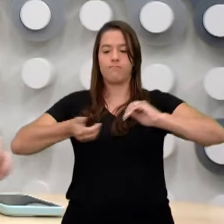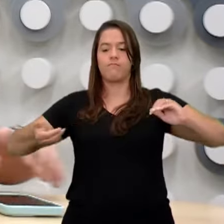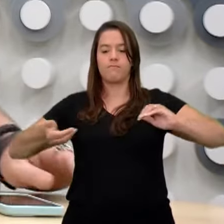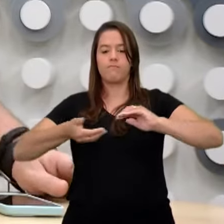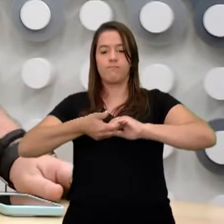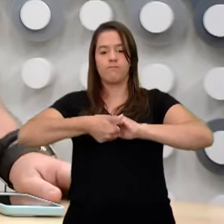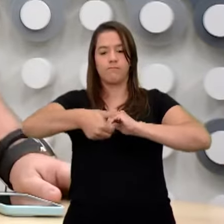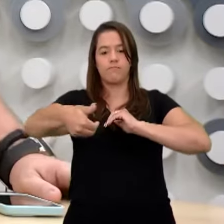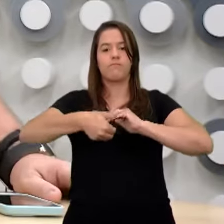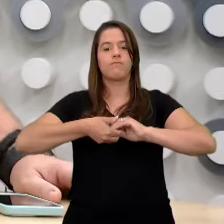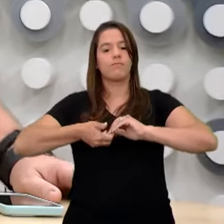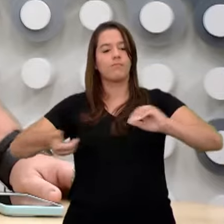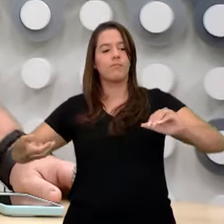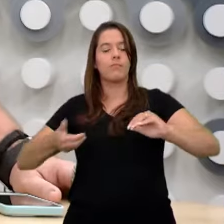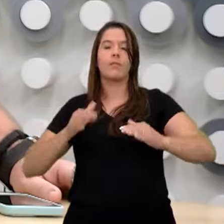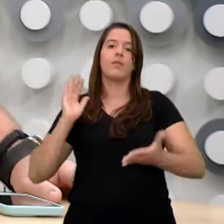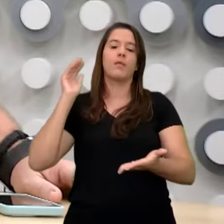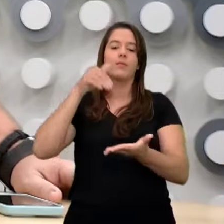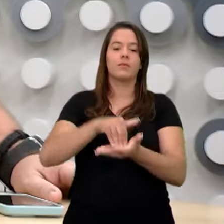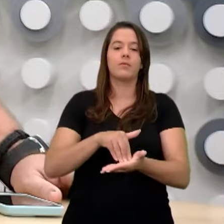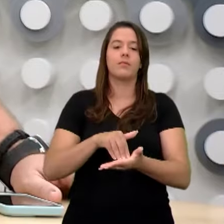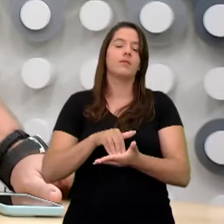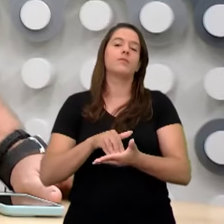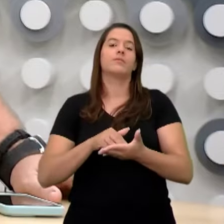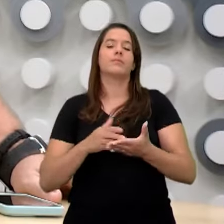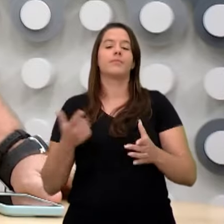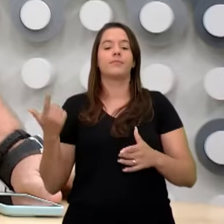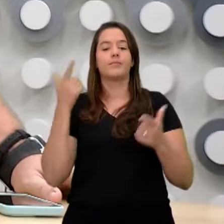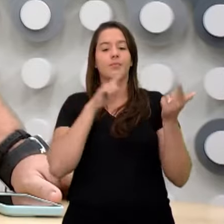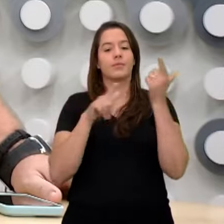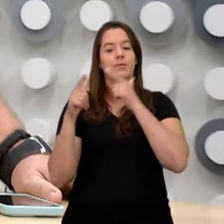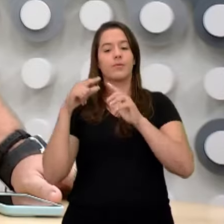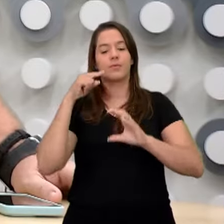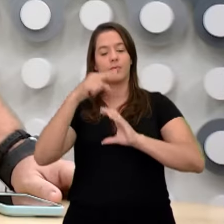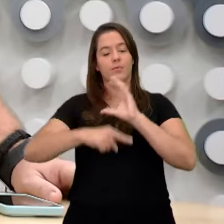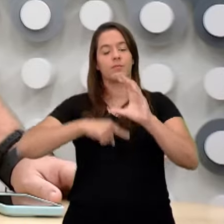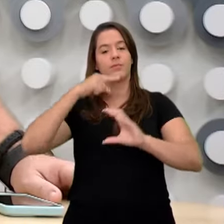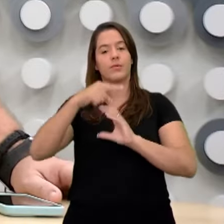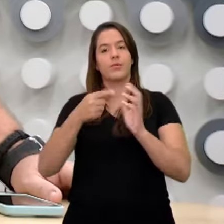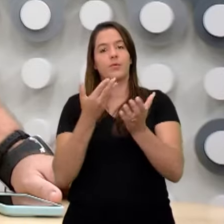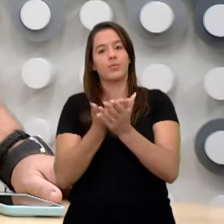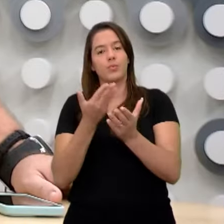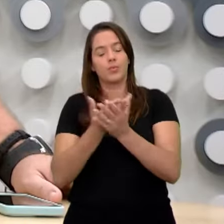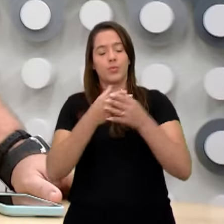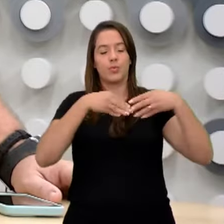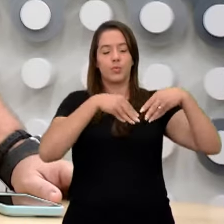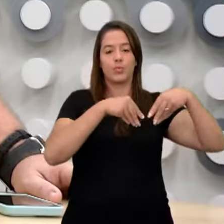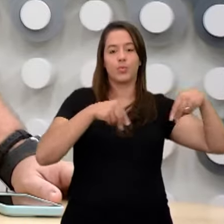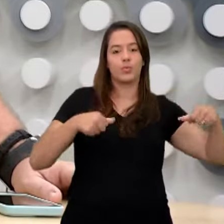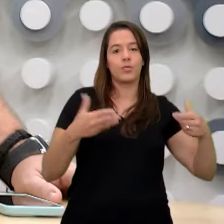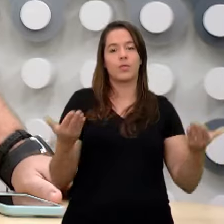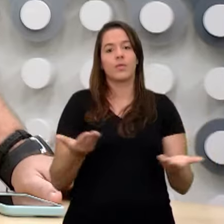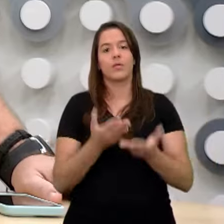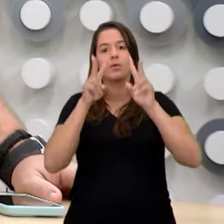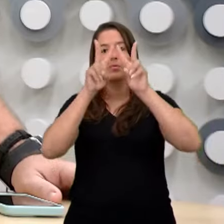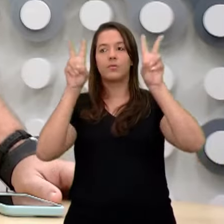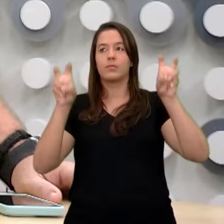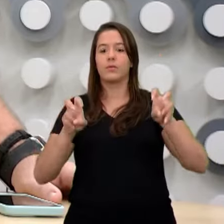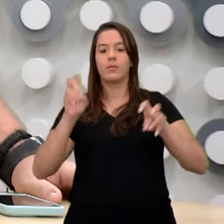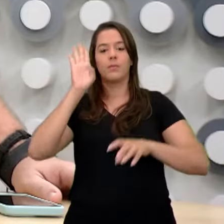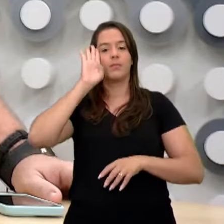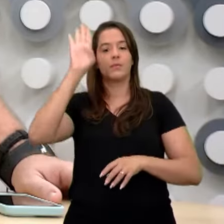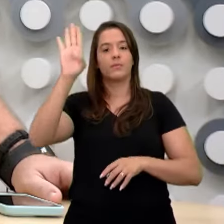aí gradual, né, até chegar à superfície da Terra e estudar o solo, né, que é o tema principal